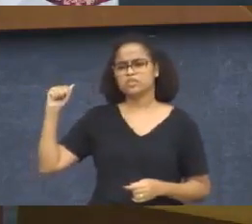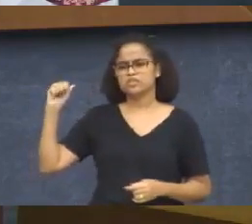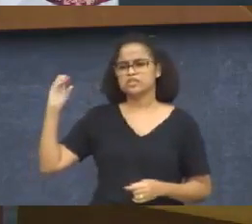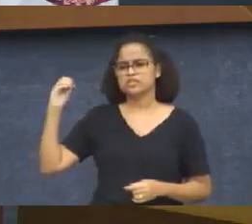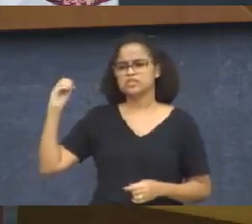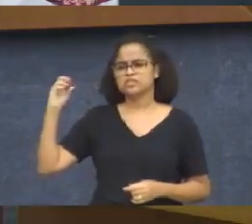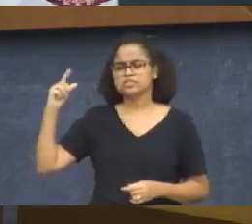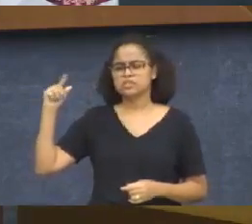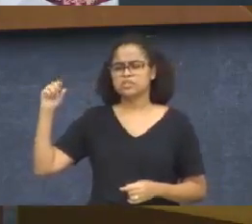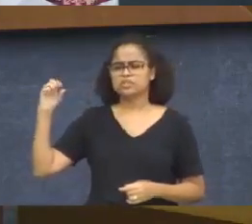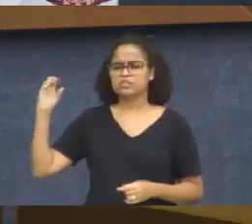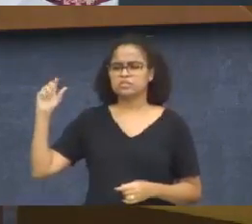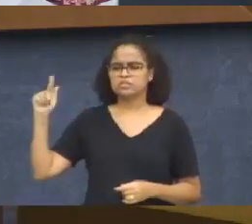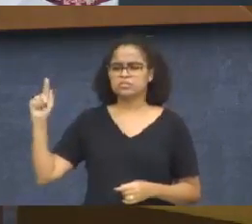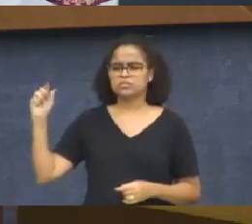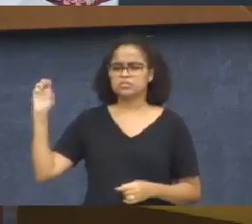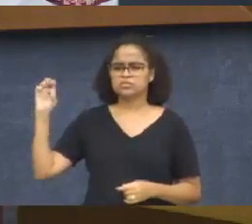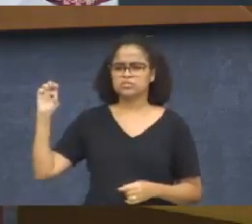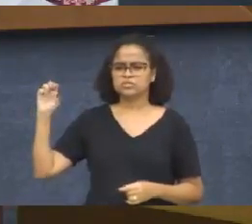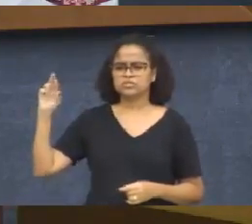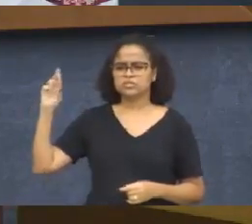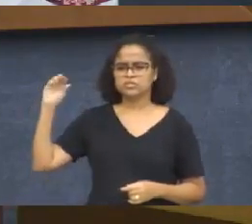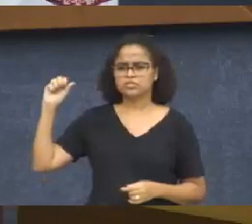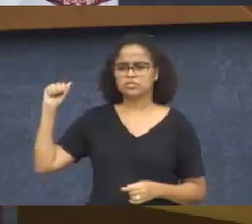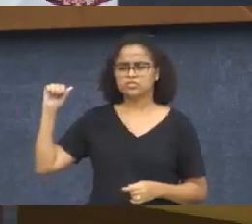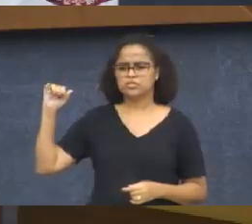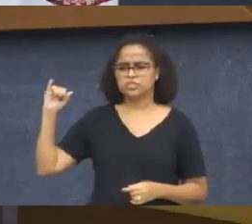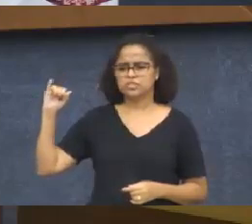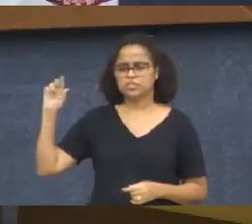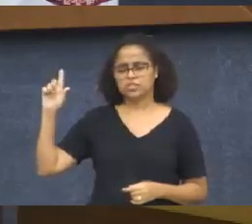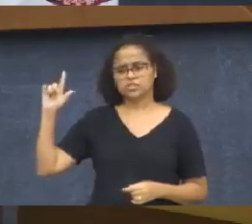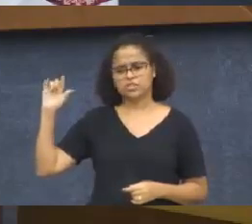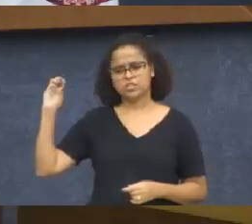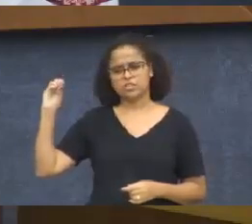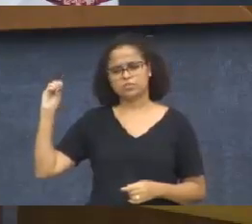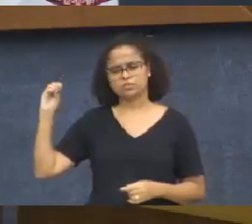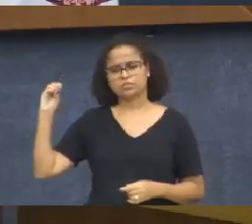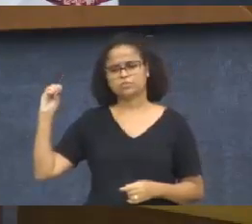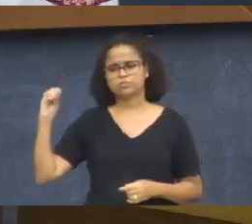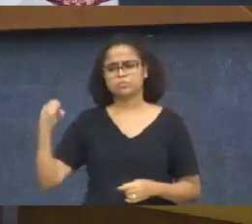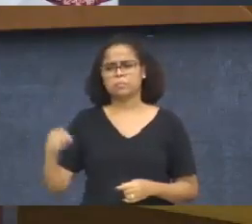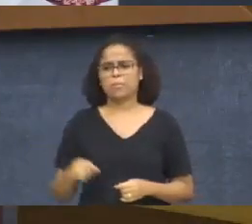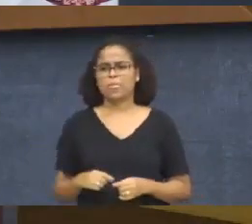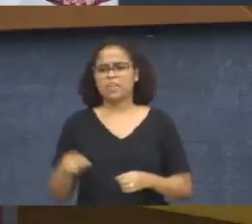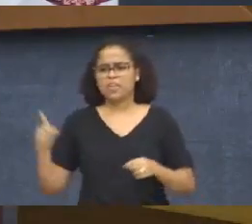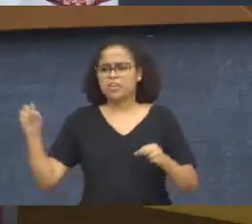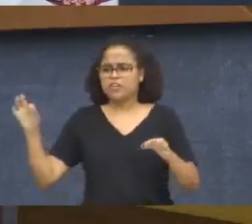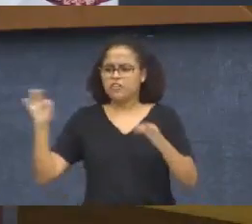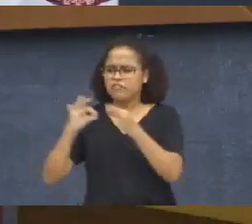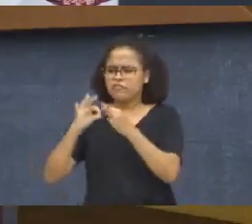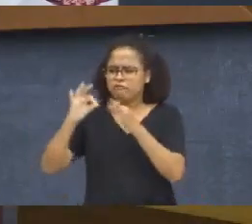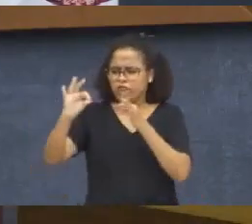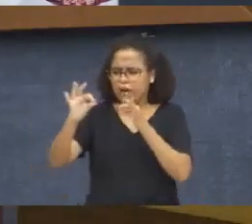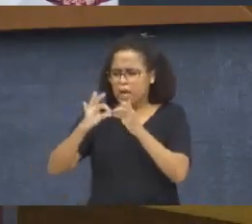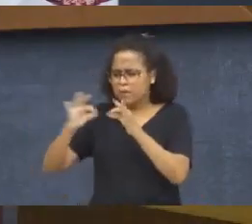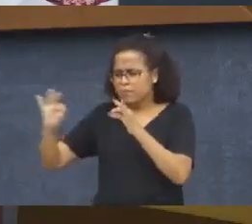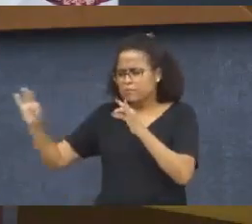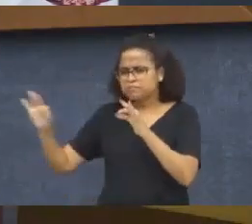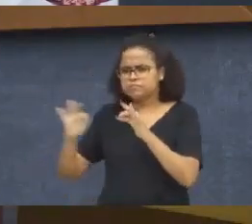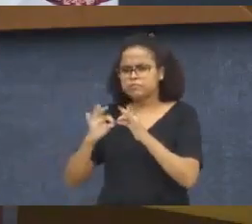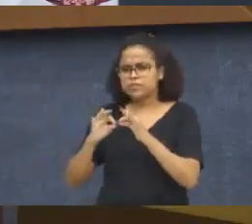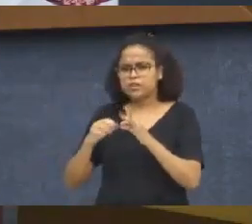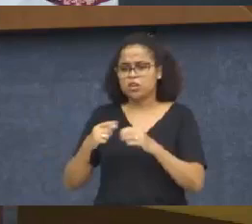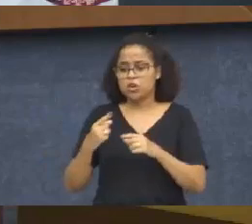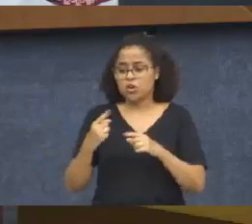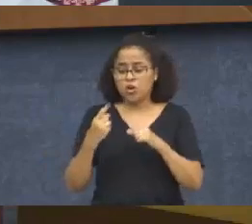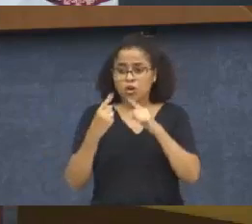São Geraldo e ir no bairro Saudade, e vice-versa, sair do bairro Saudade e ir para o bairro São Geraldo. Hoje, com 1 minuto,